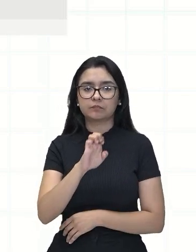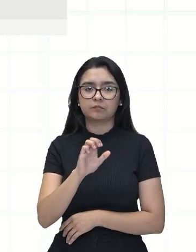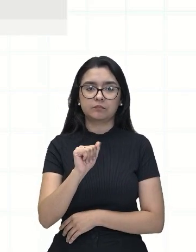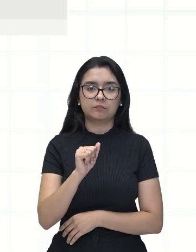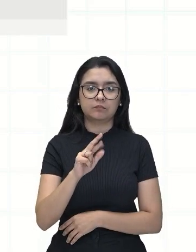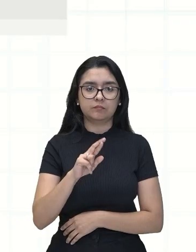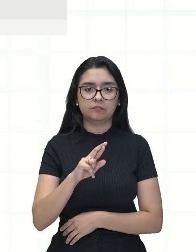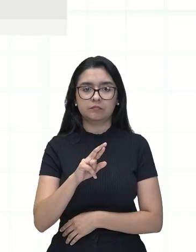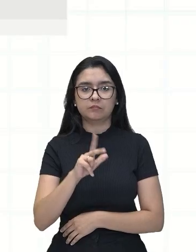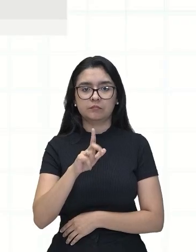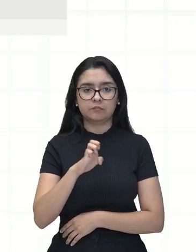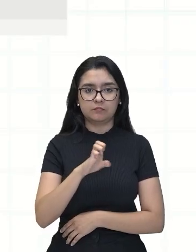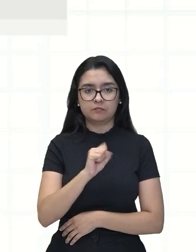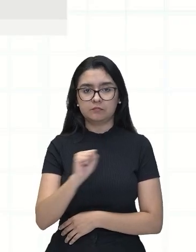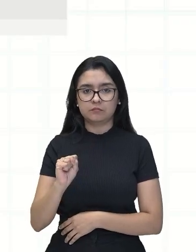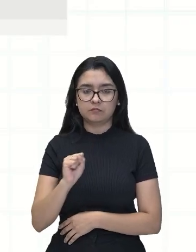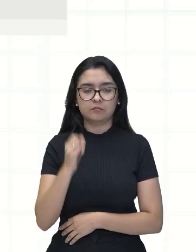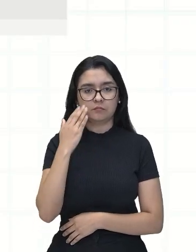fearless,